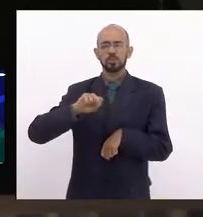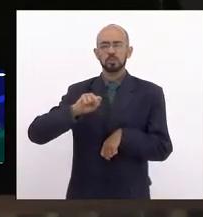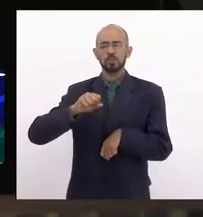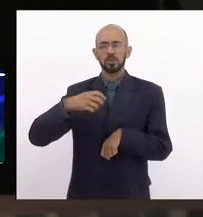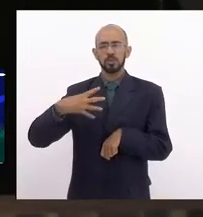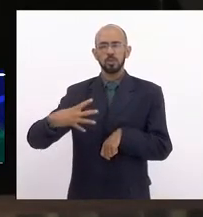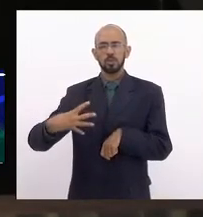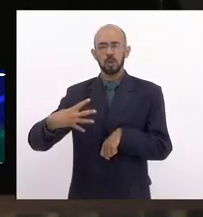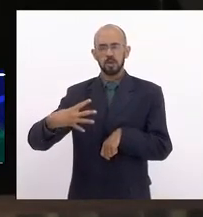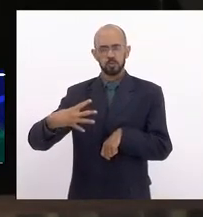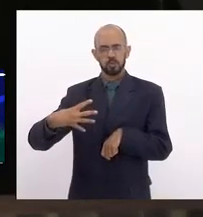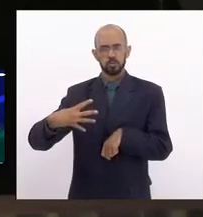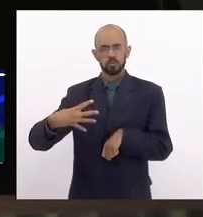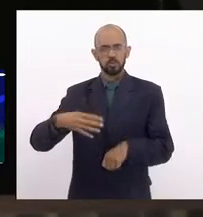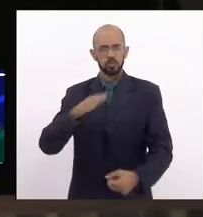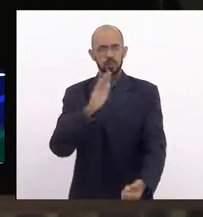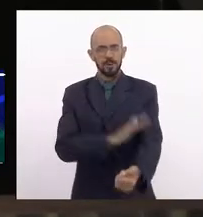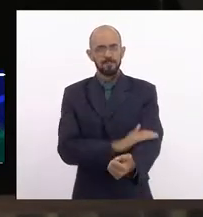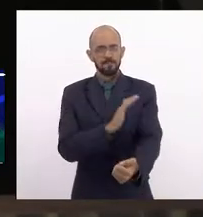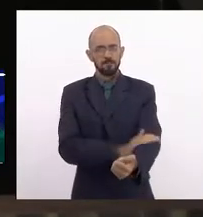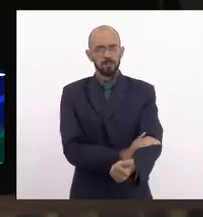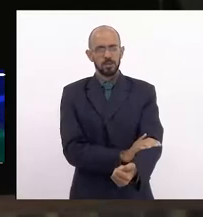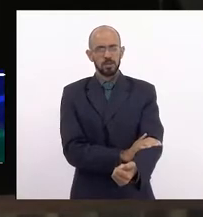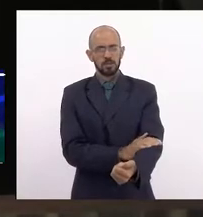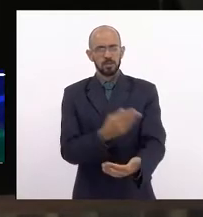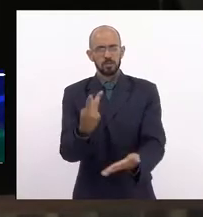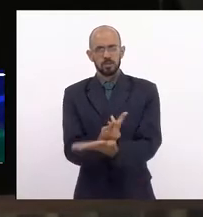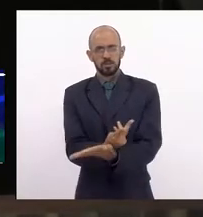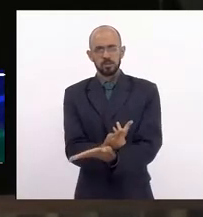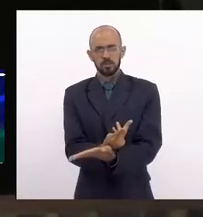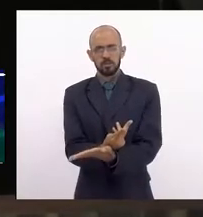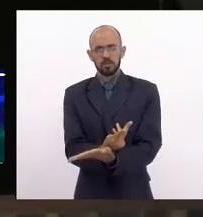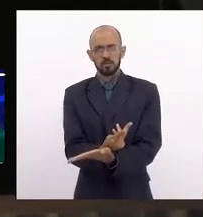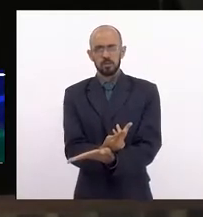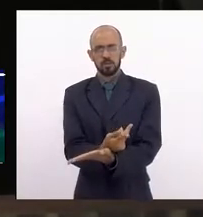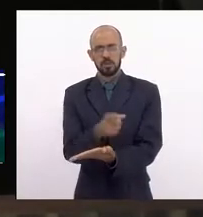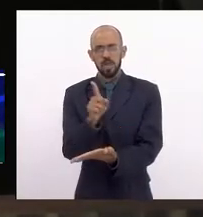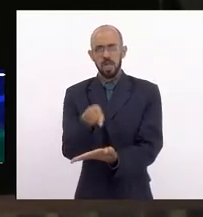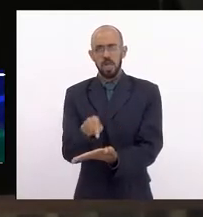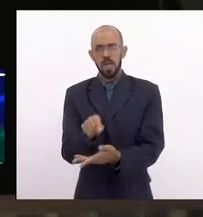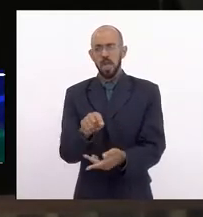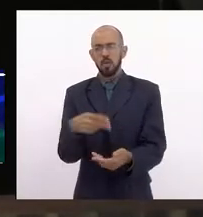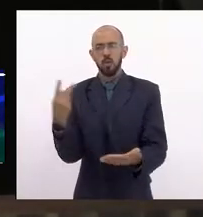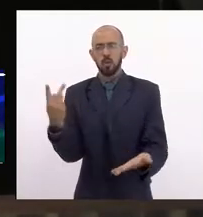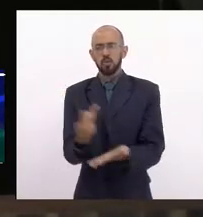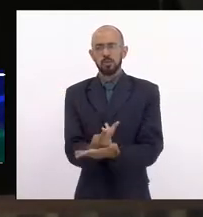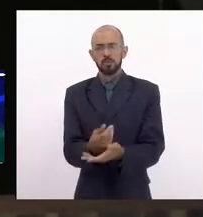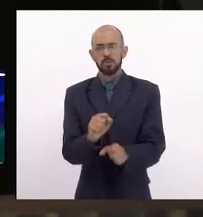1984 na veia Esse é um caso claríssimo